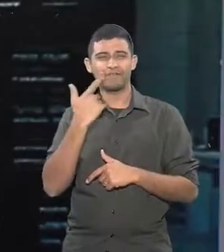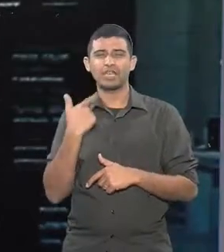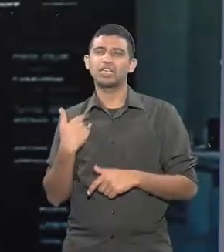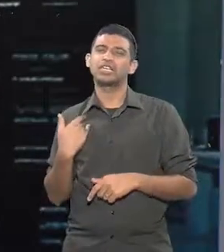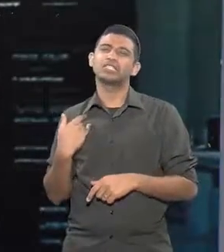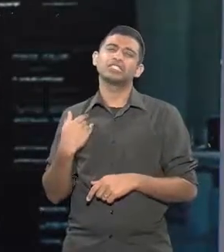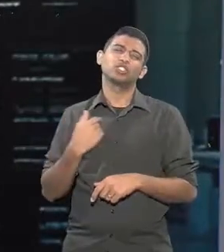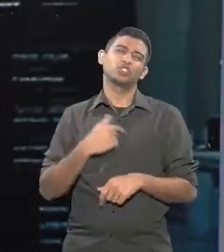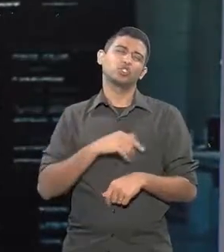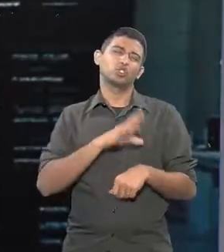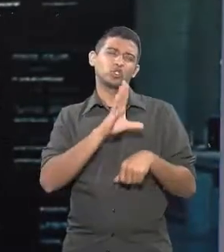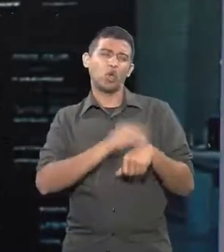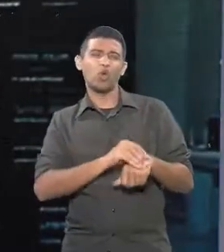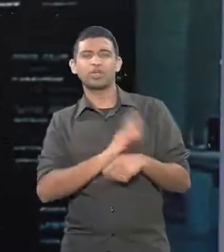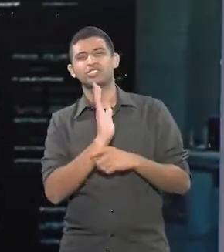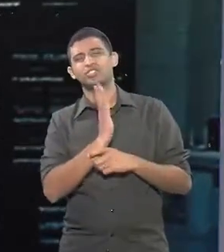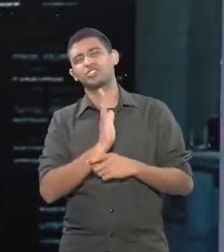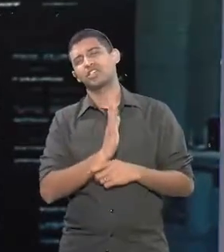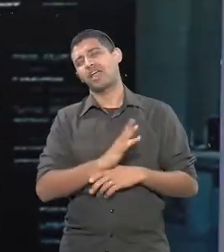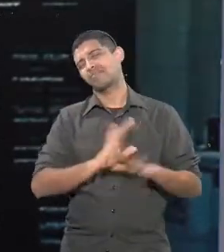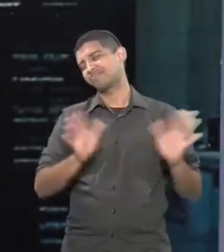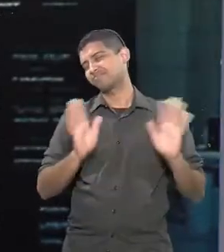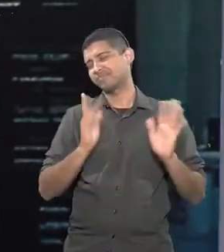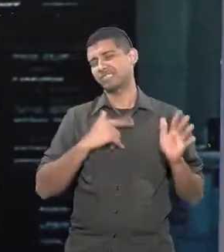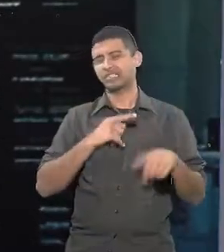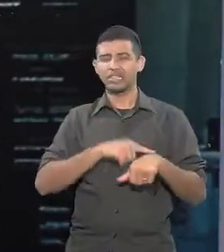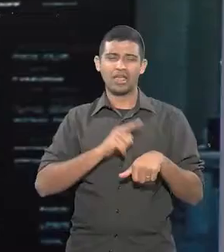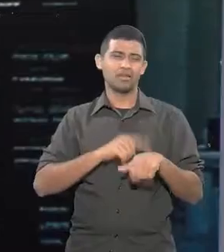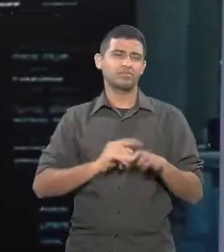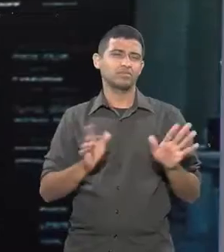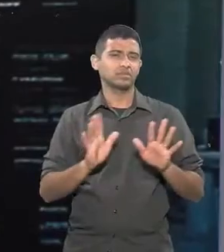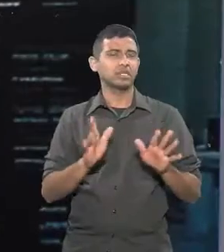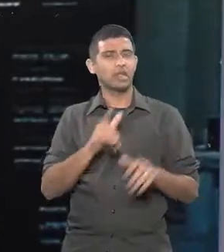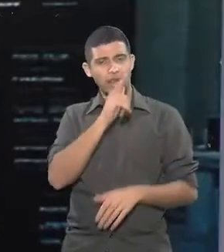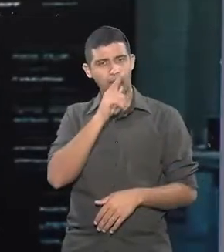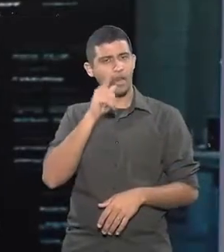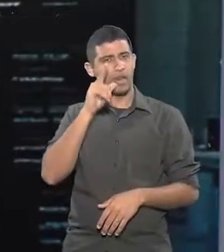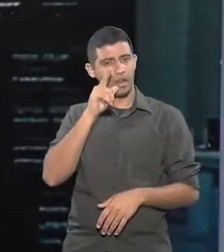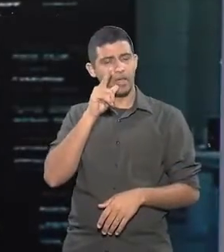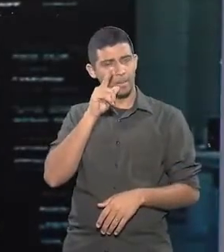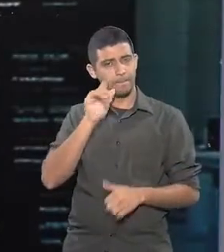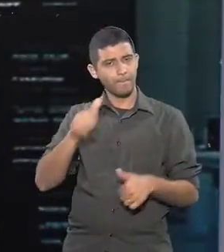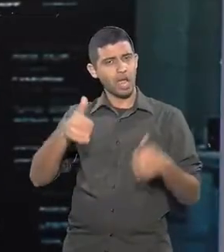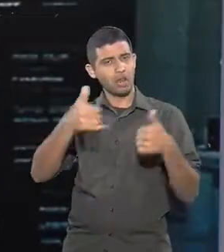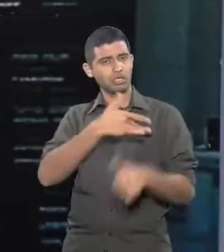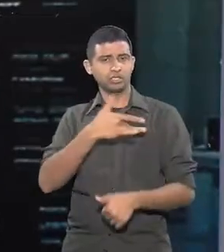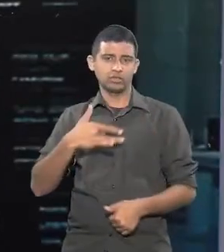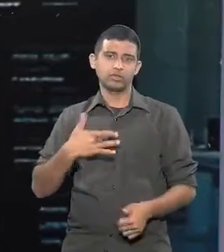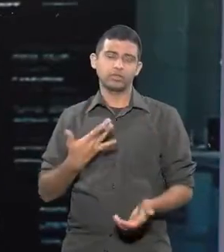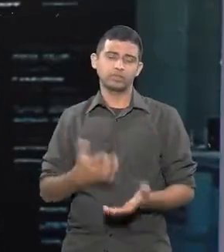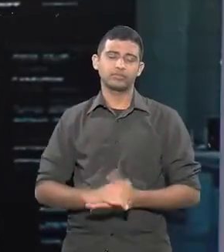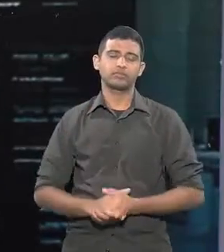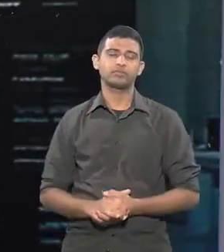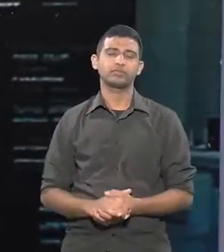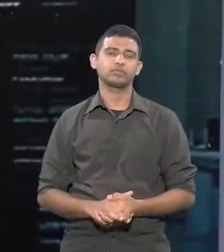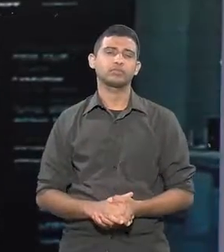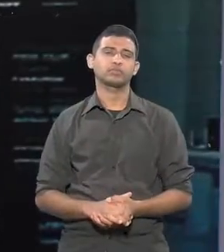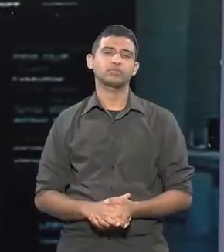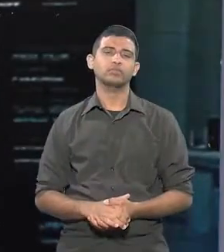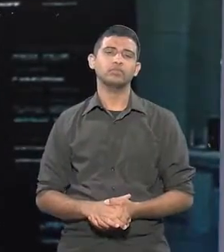você chegar tarde, não vou ter tempo de preparar, quero fazer um lanche, é tentar optar por opções mais